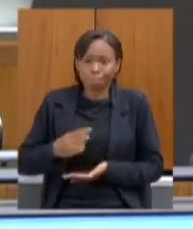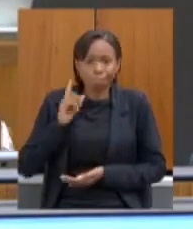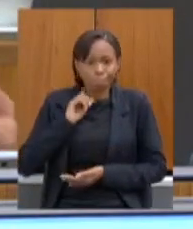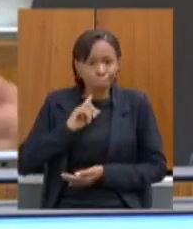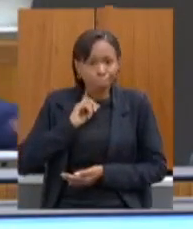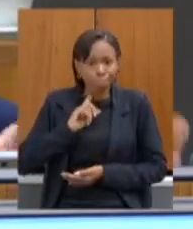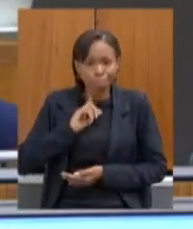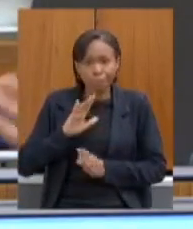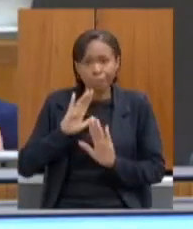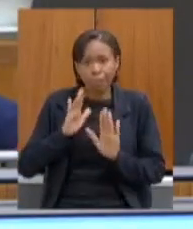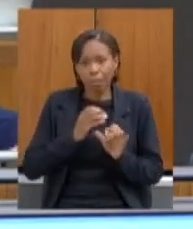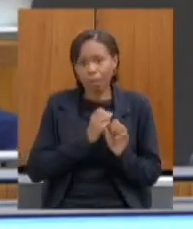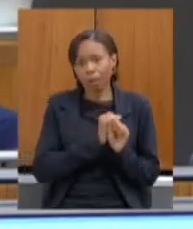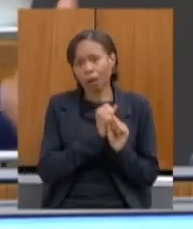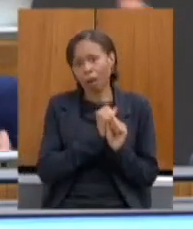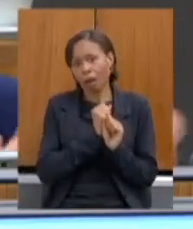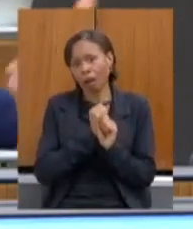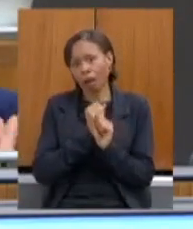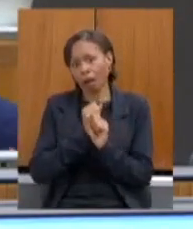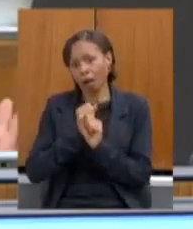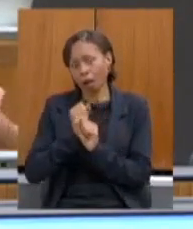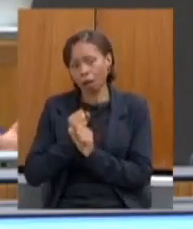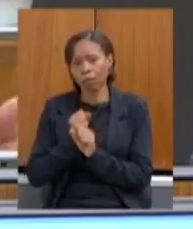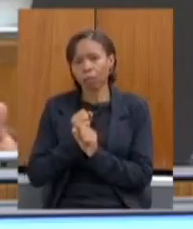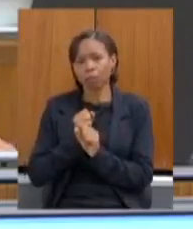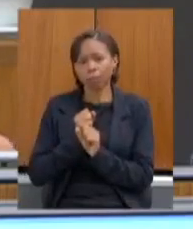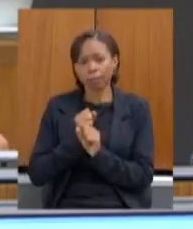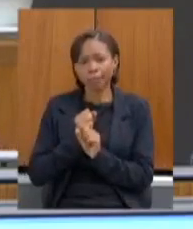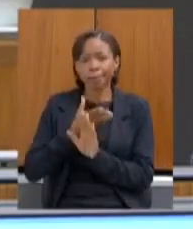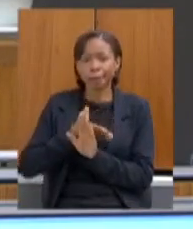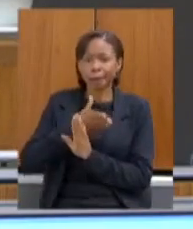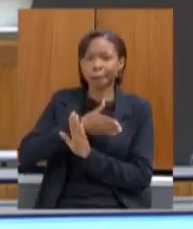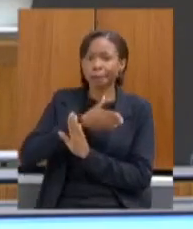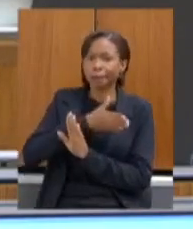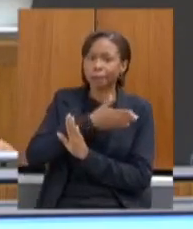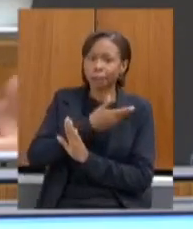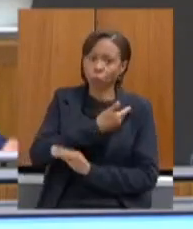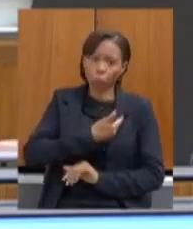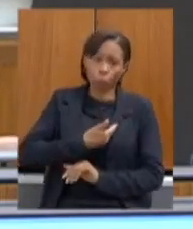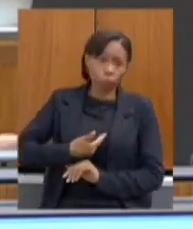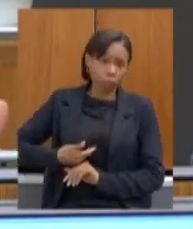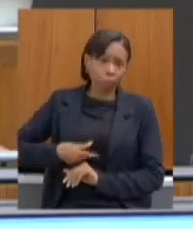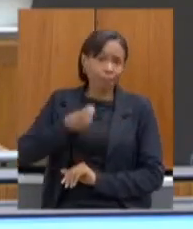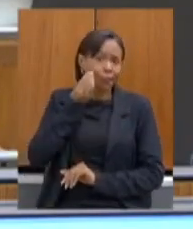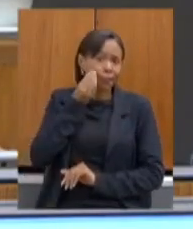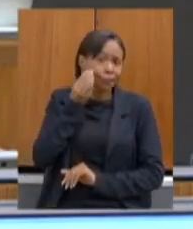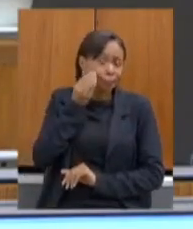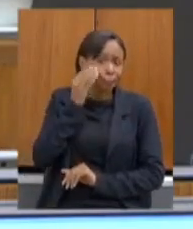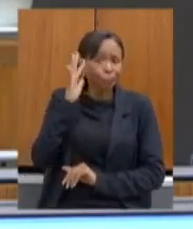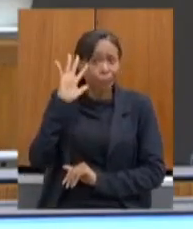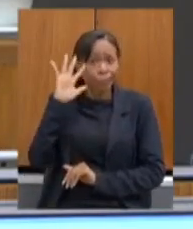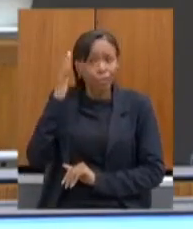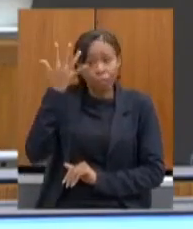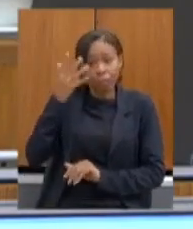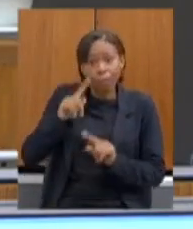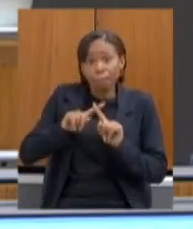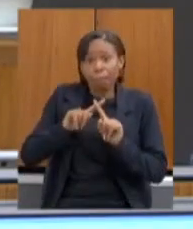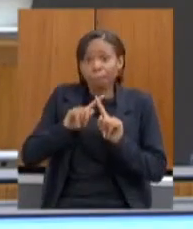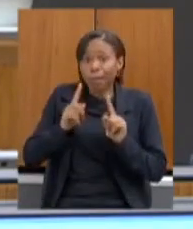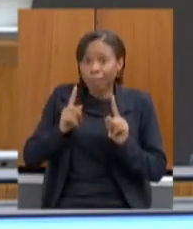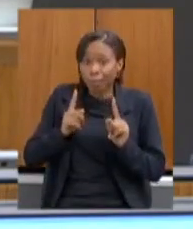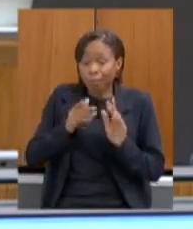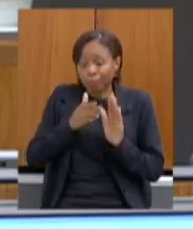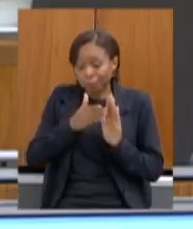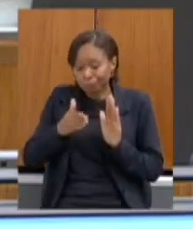a despeito de governos terem tentado encontrar soluções, ainda temos uma situação muito delicada no nosso